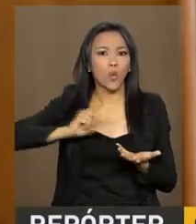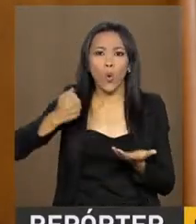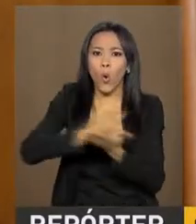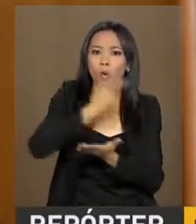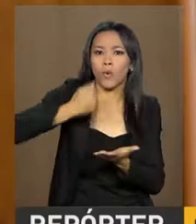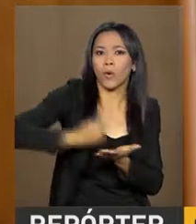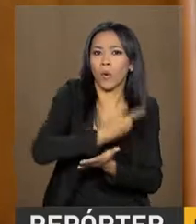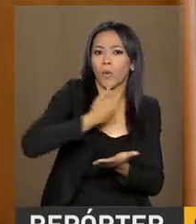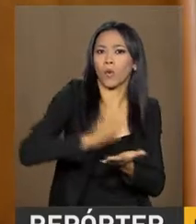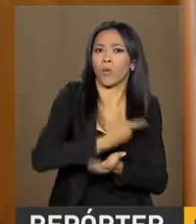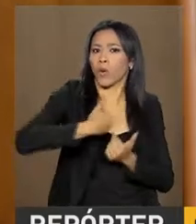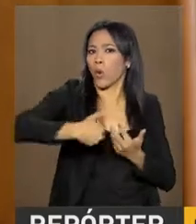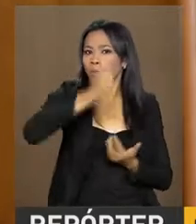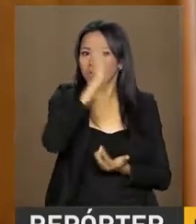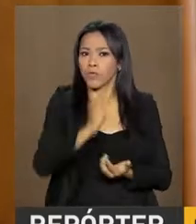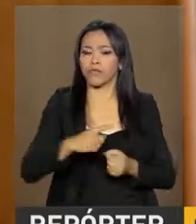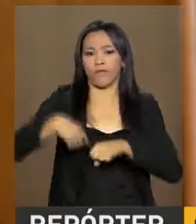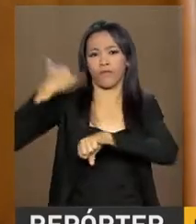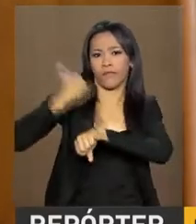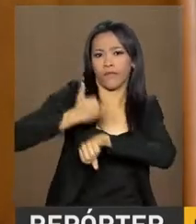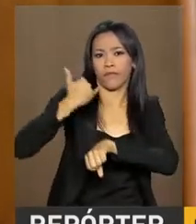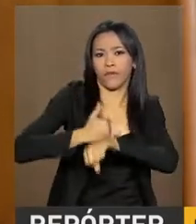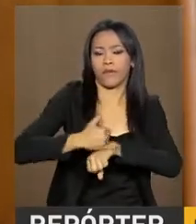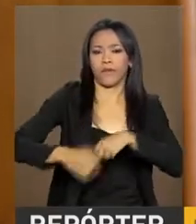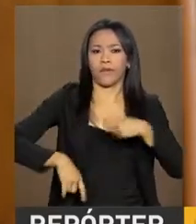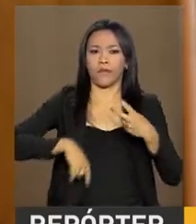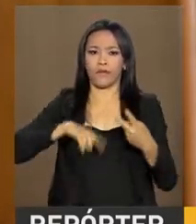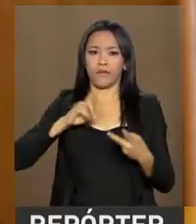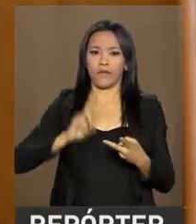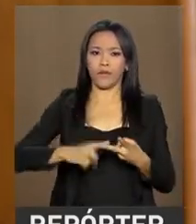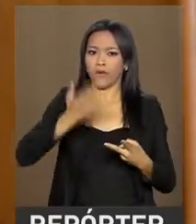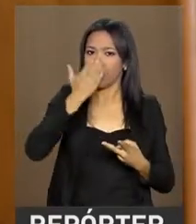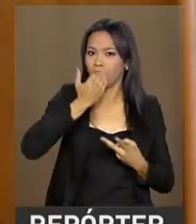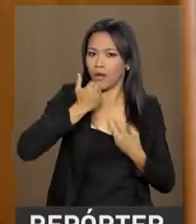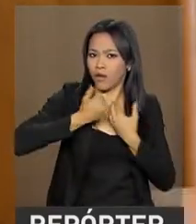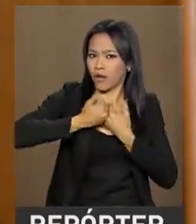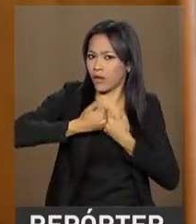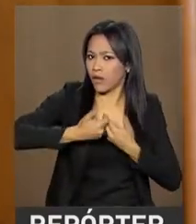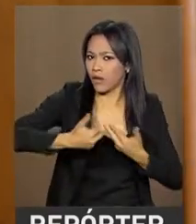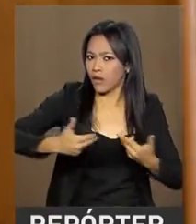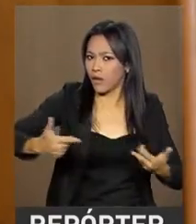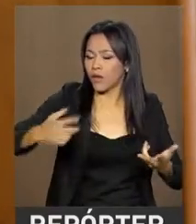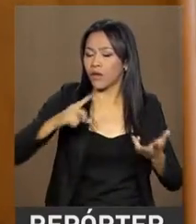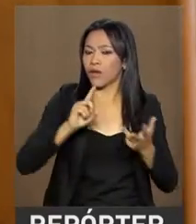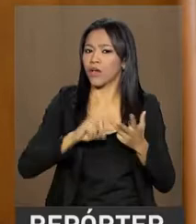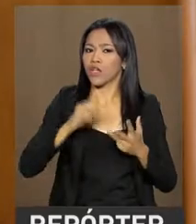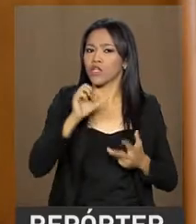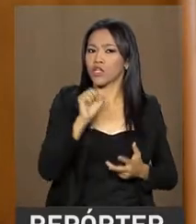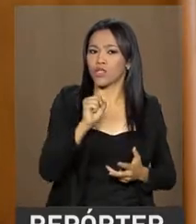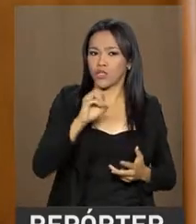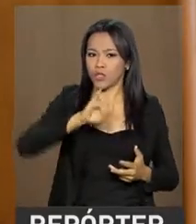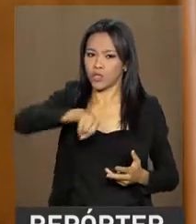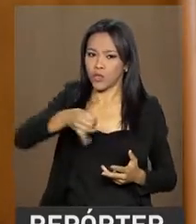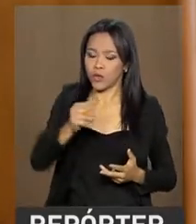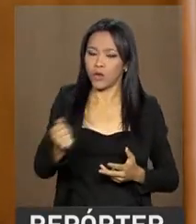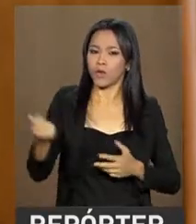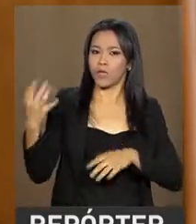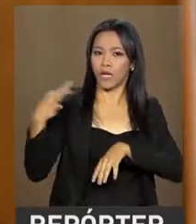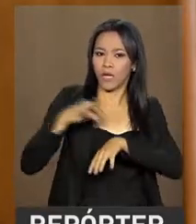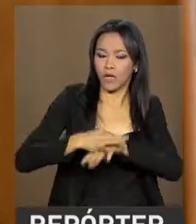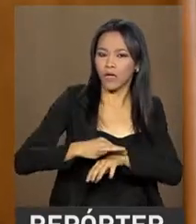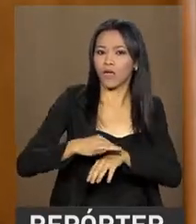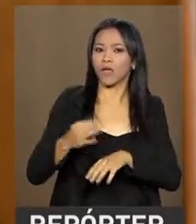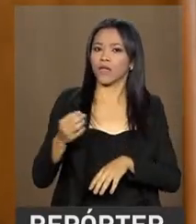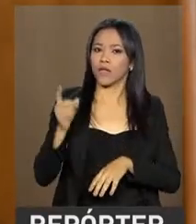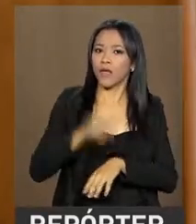De minério de ferro, de commodities alimentares, né? De soja, de carne. Então, é uma